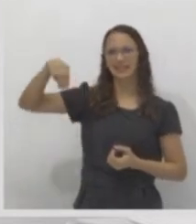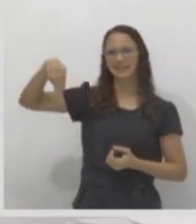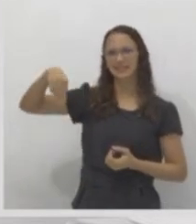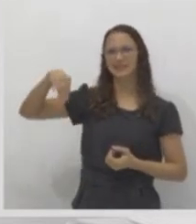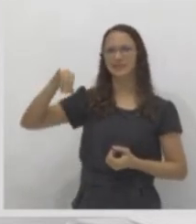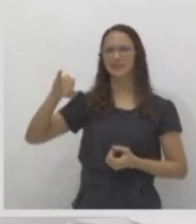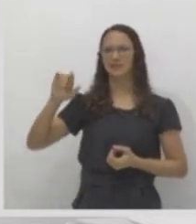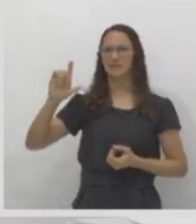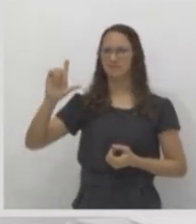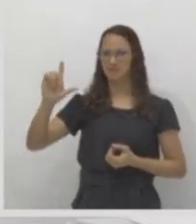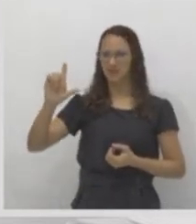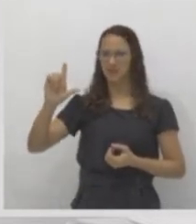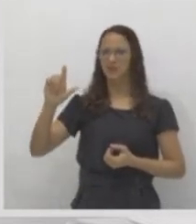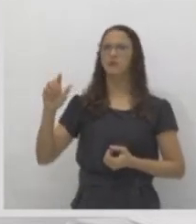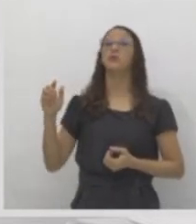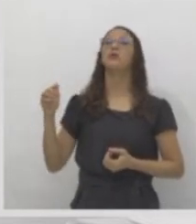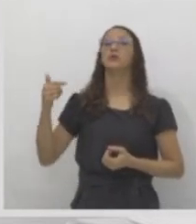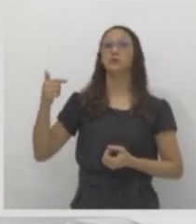87.267.